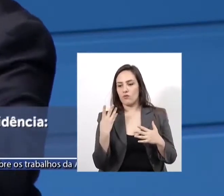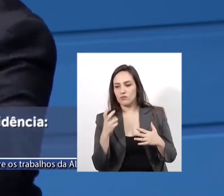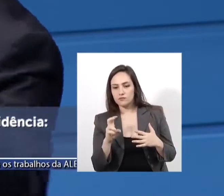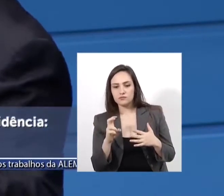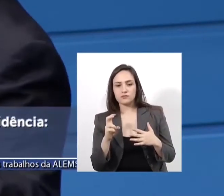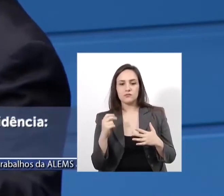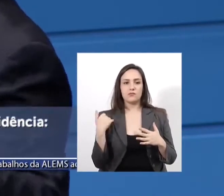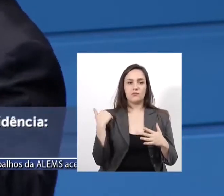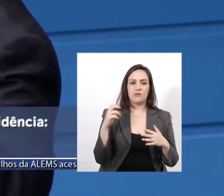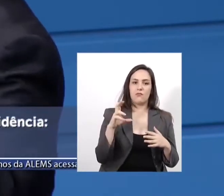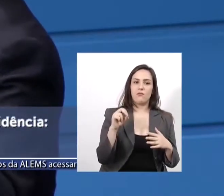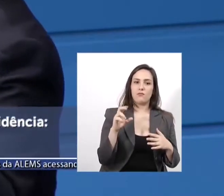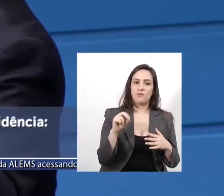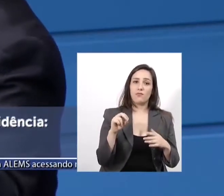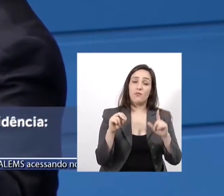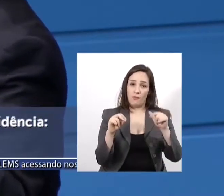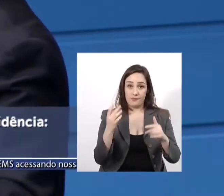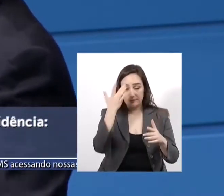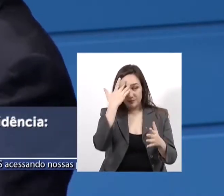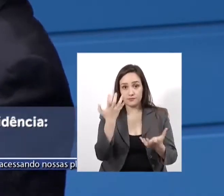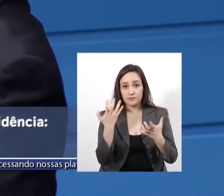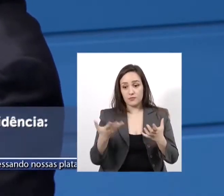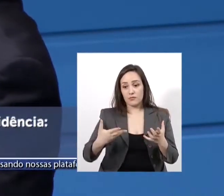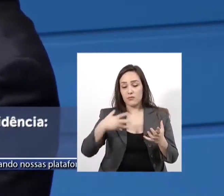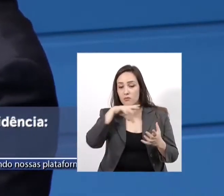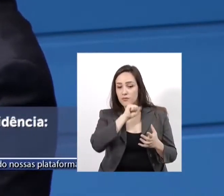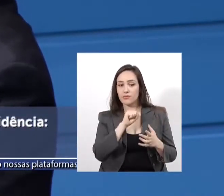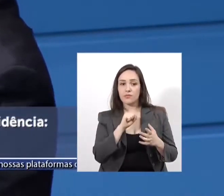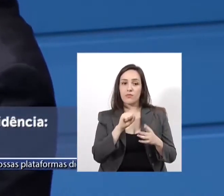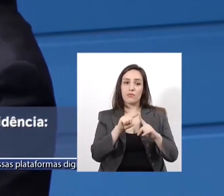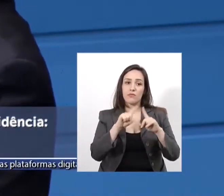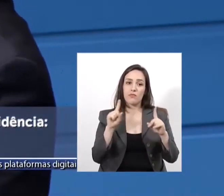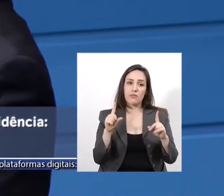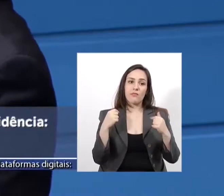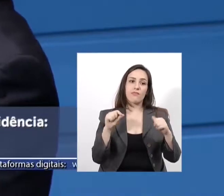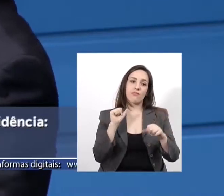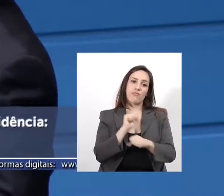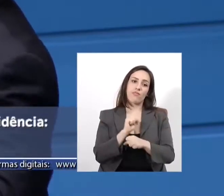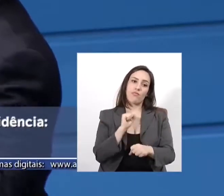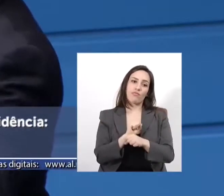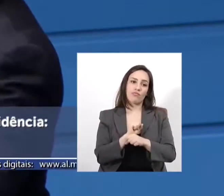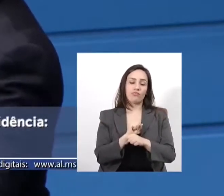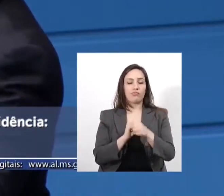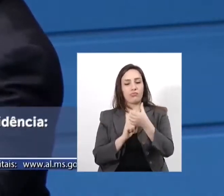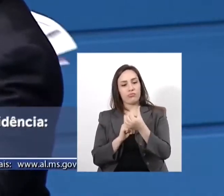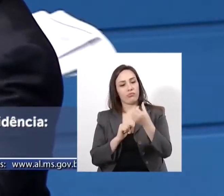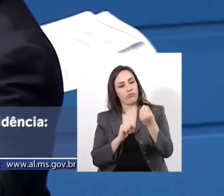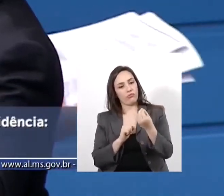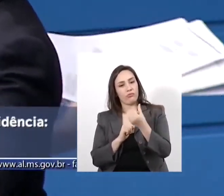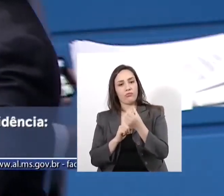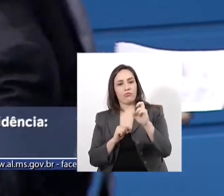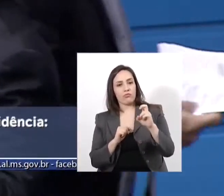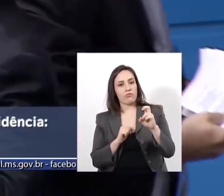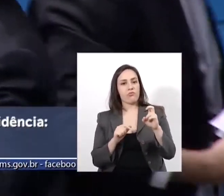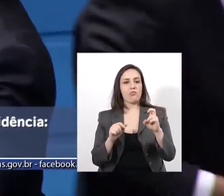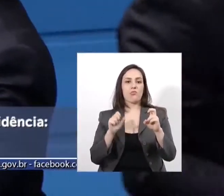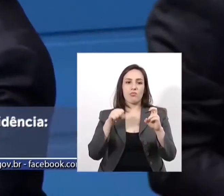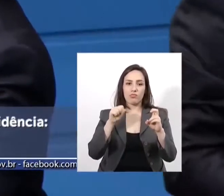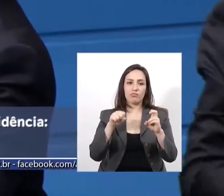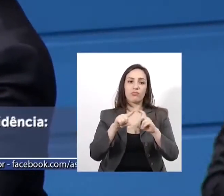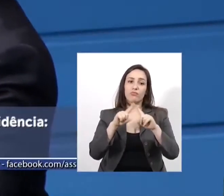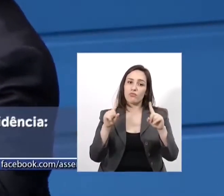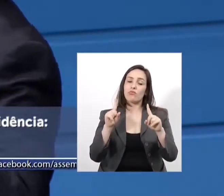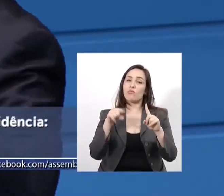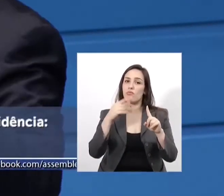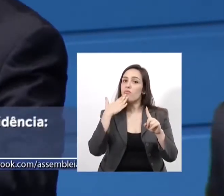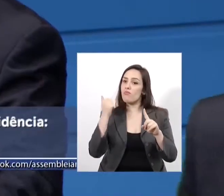idade, é claro que essa pessoa que queria se aposentar aos 50, vai precisar ir para 60, para 65, vai ajudar a pagar a conta, mas é melhor ajudar